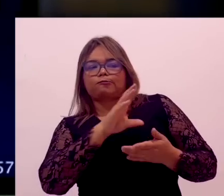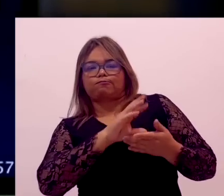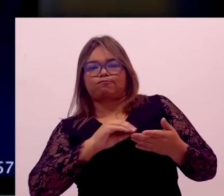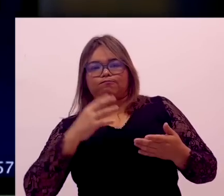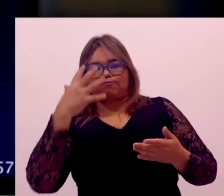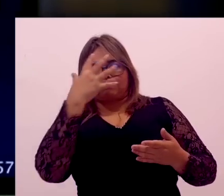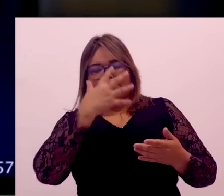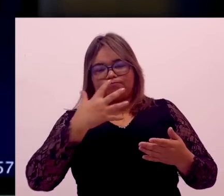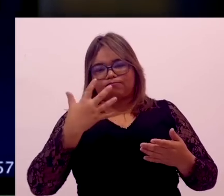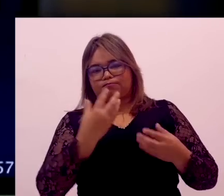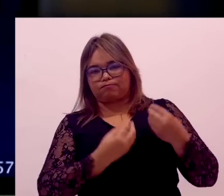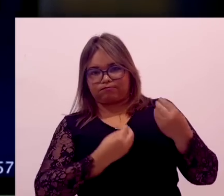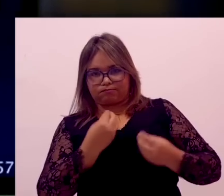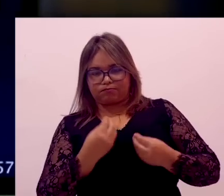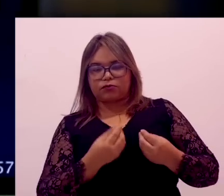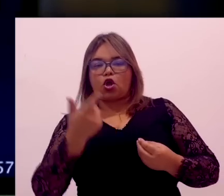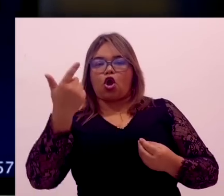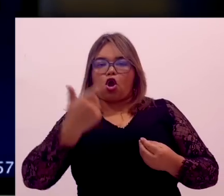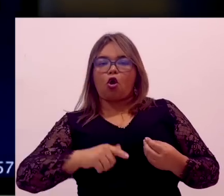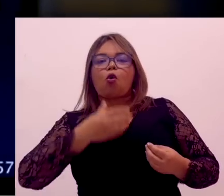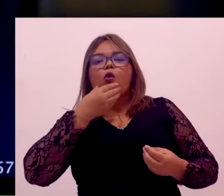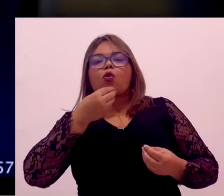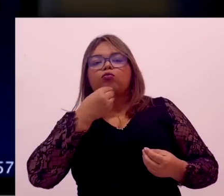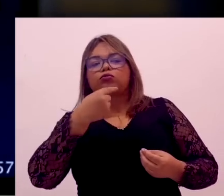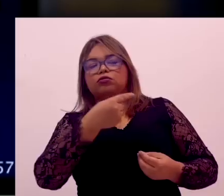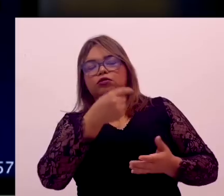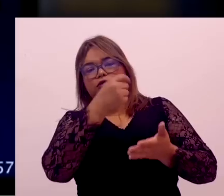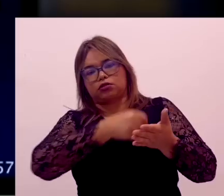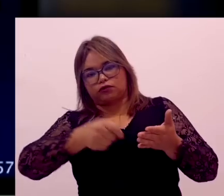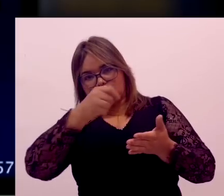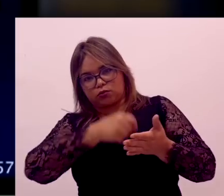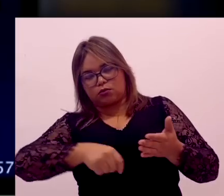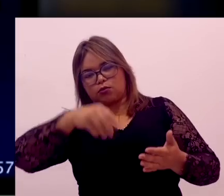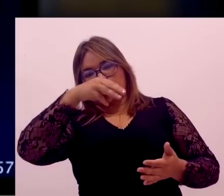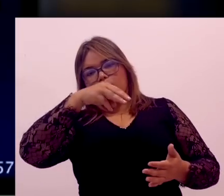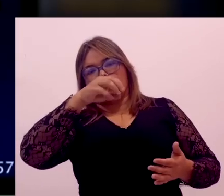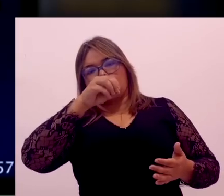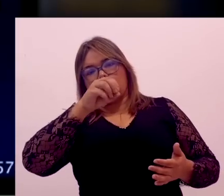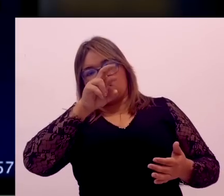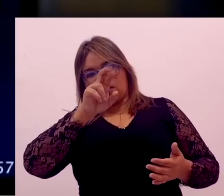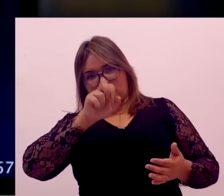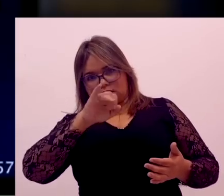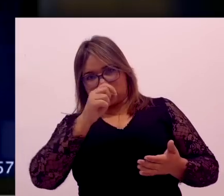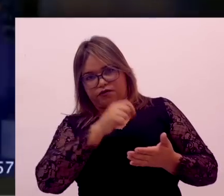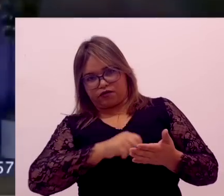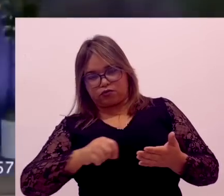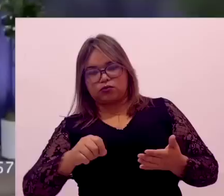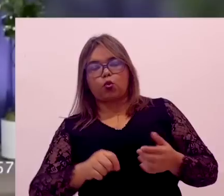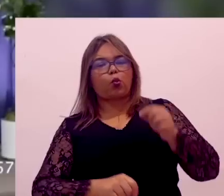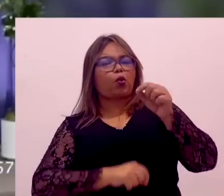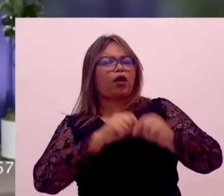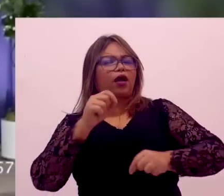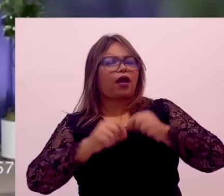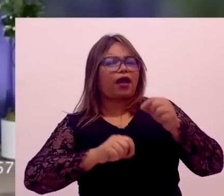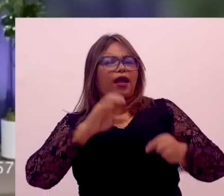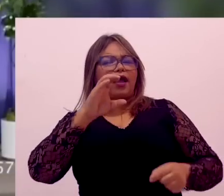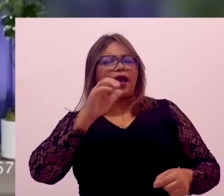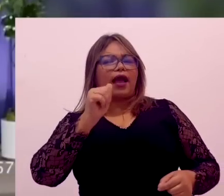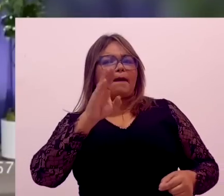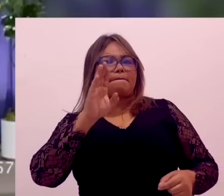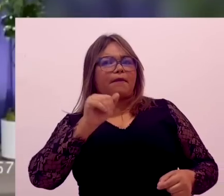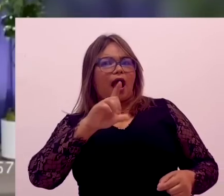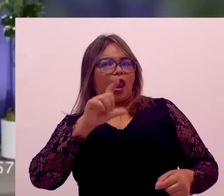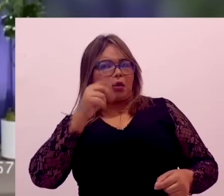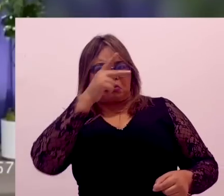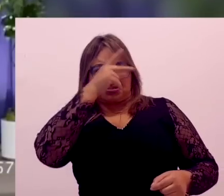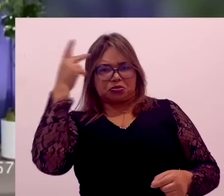é a cabala. A propósito, ela é chamada de Santíssima Cabala hoje em dia. O Talmud é chamado